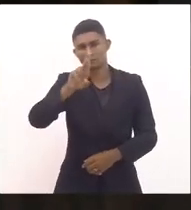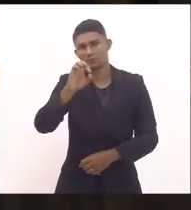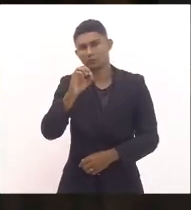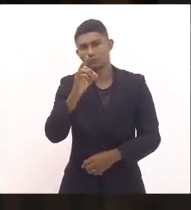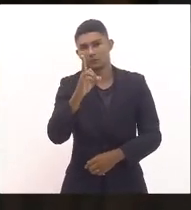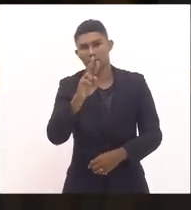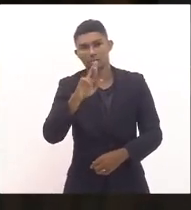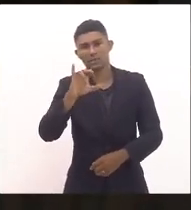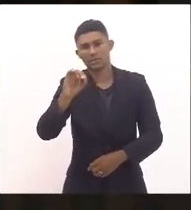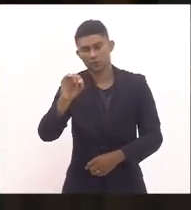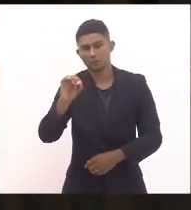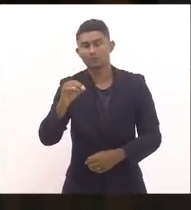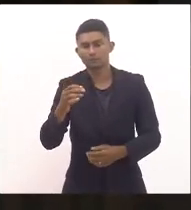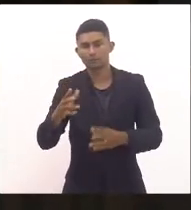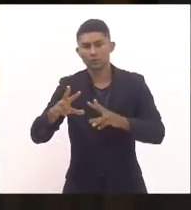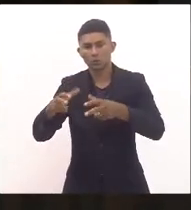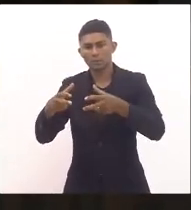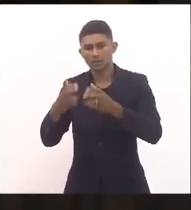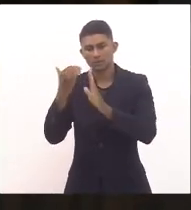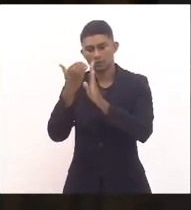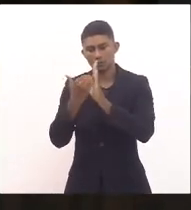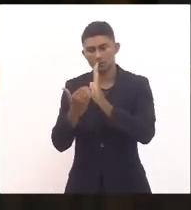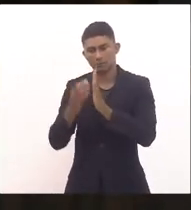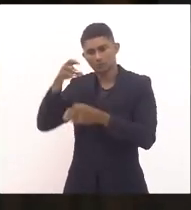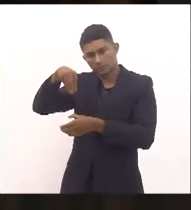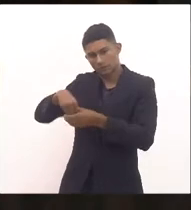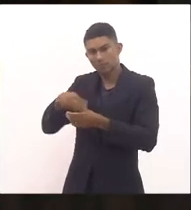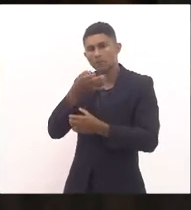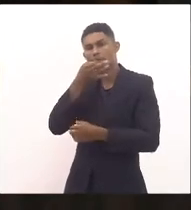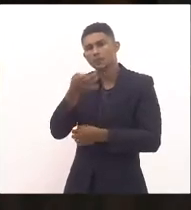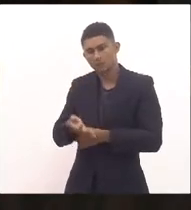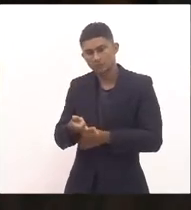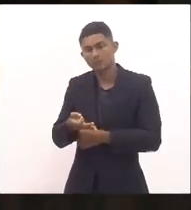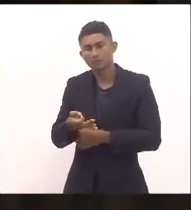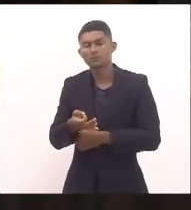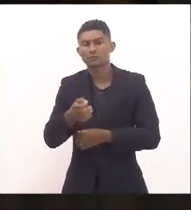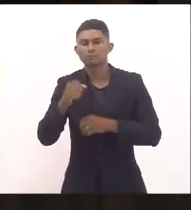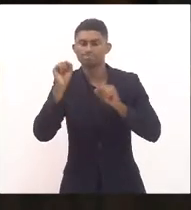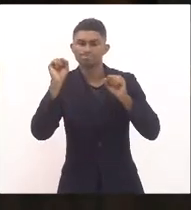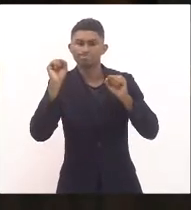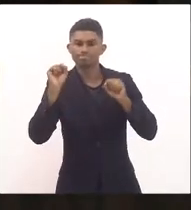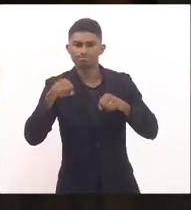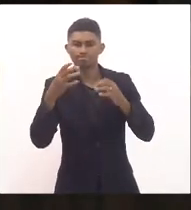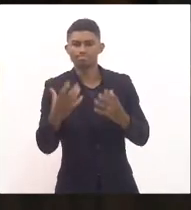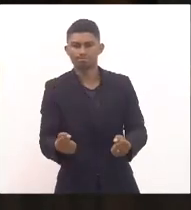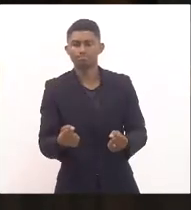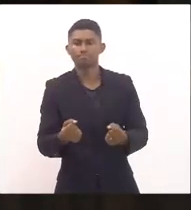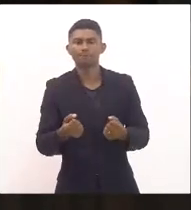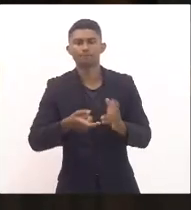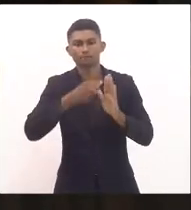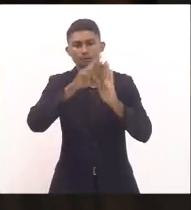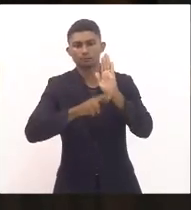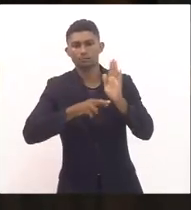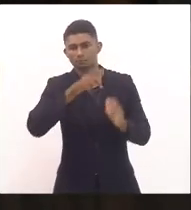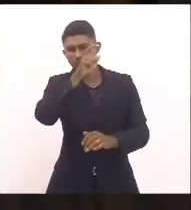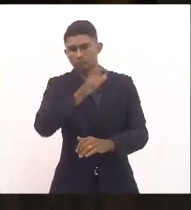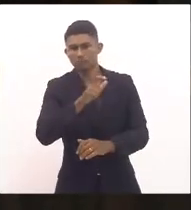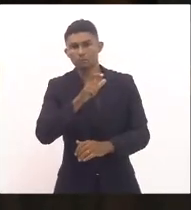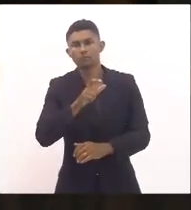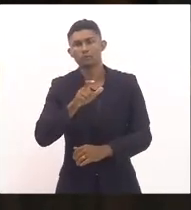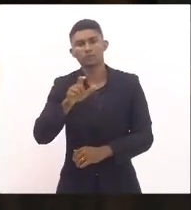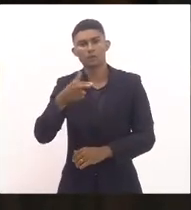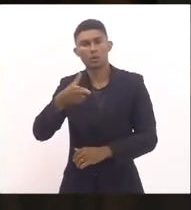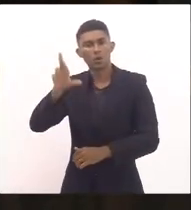Rodrigo Neves. Pareceres da Comissão de Normas Internas e Proposições Externas, favorável. Relator, deputado Rosenberg